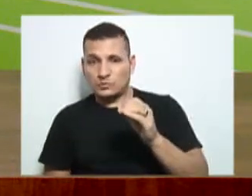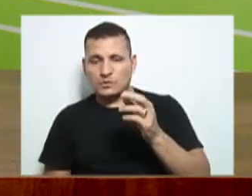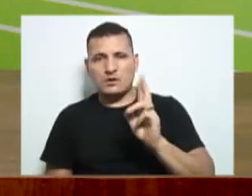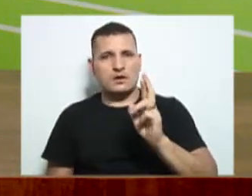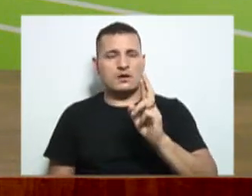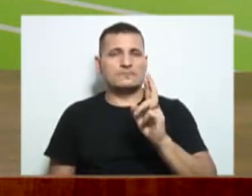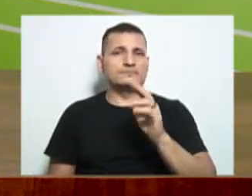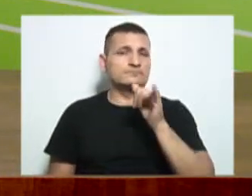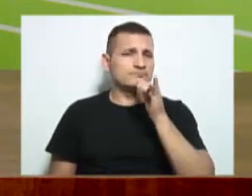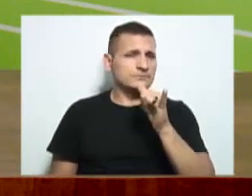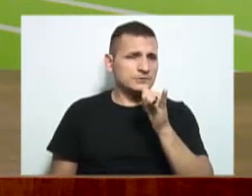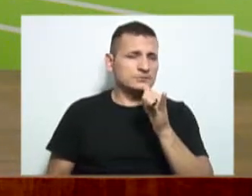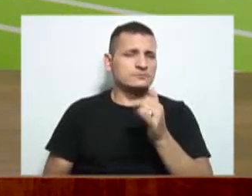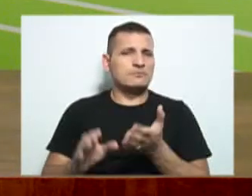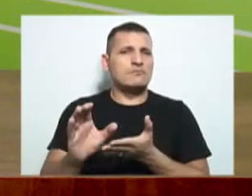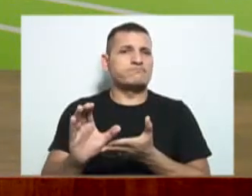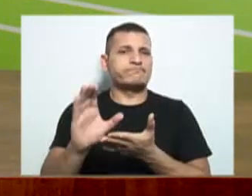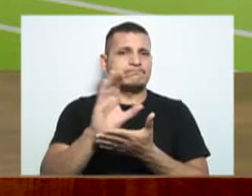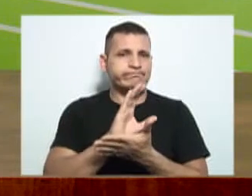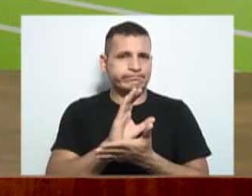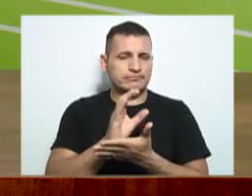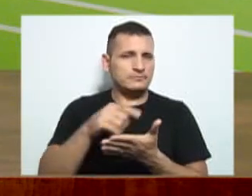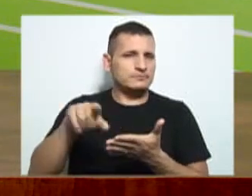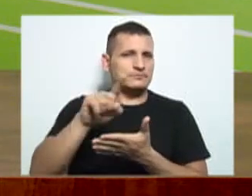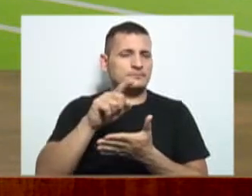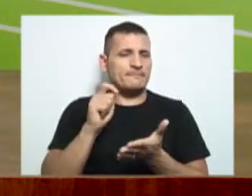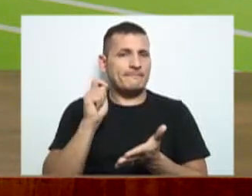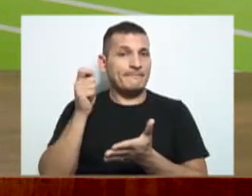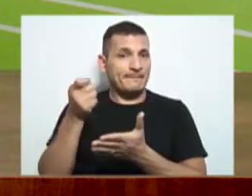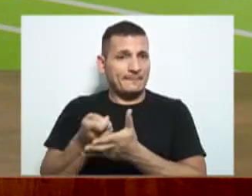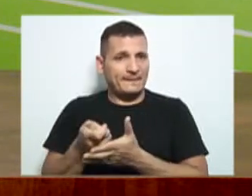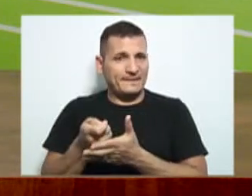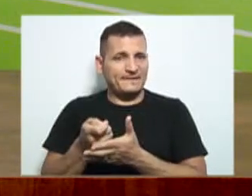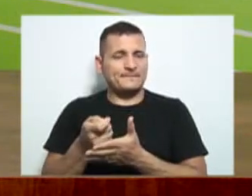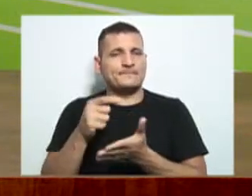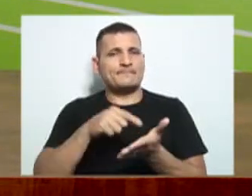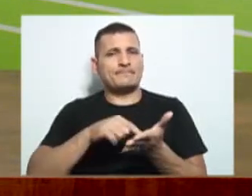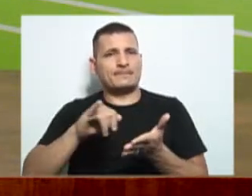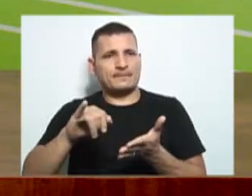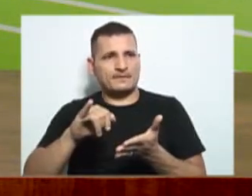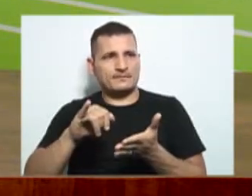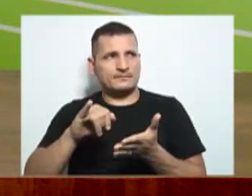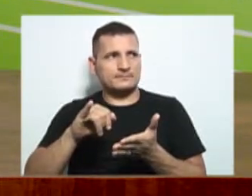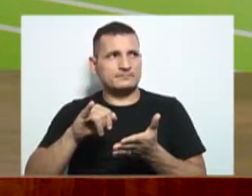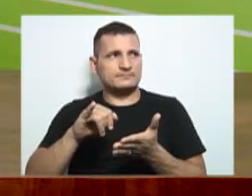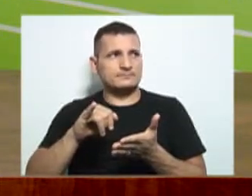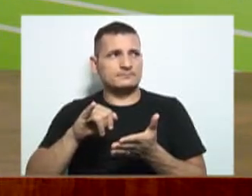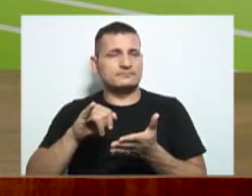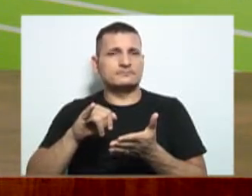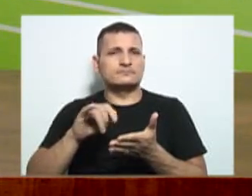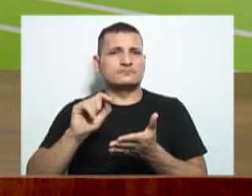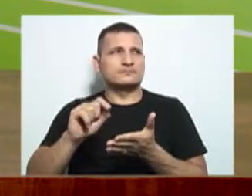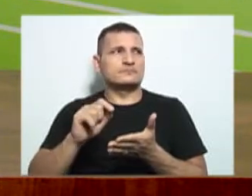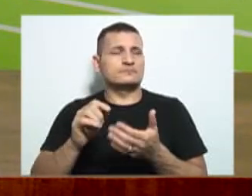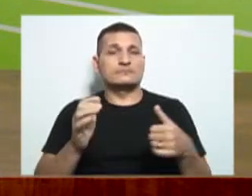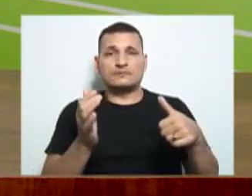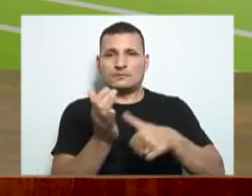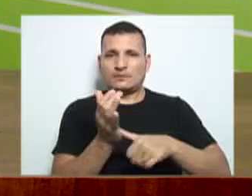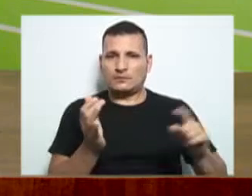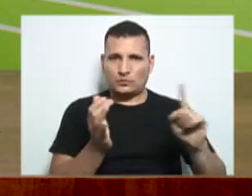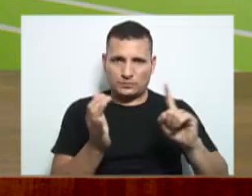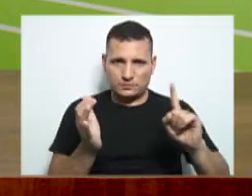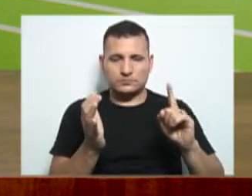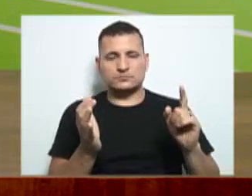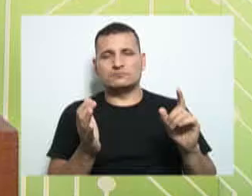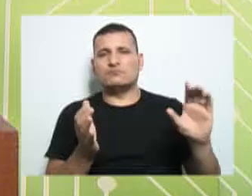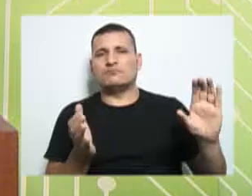de ganhos, que você pagará o imposto de renda dos ganhos dos atos não cooperativos.